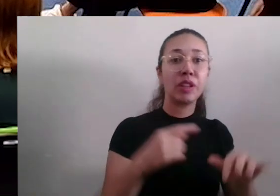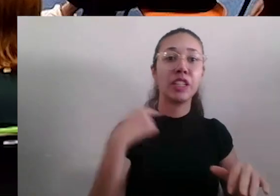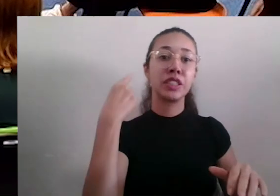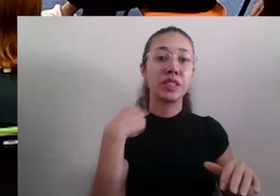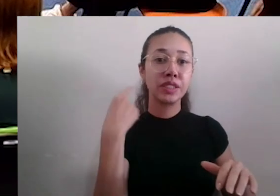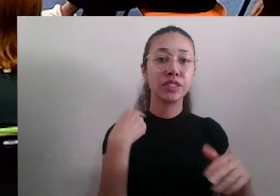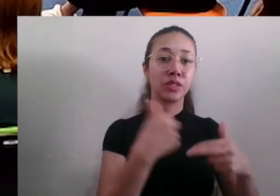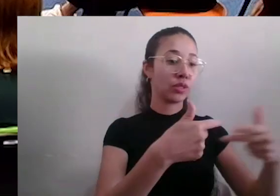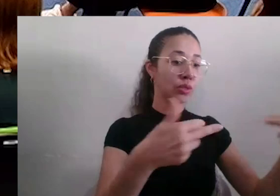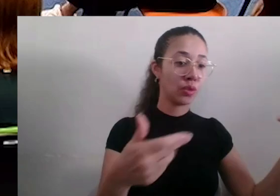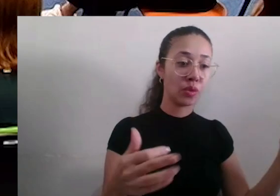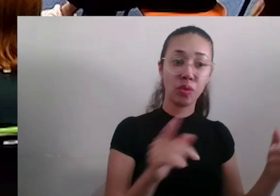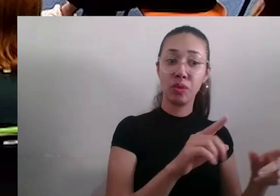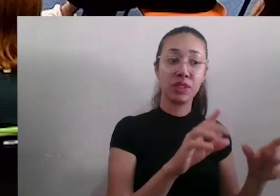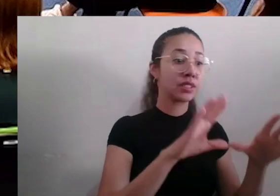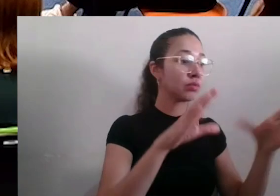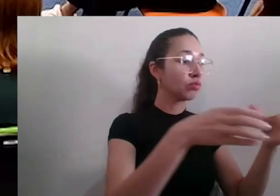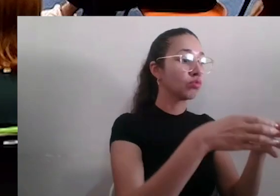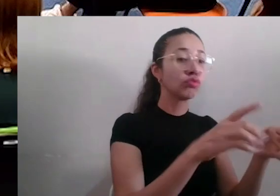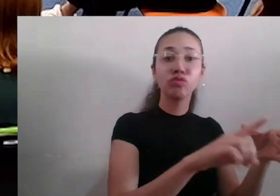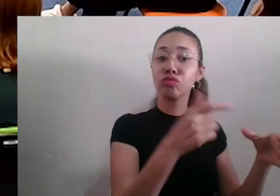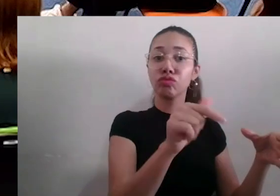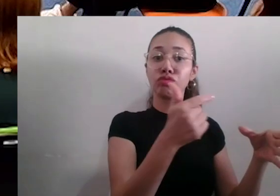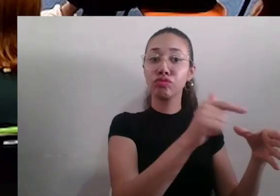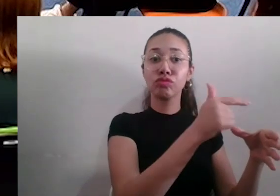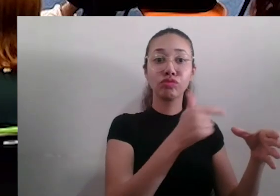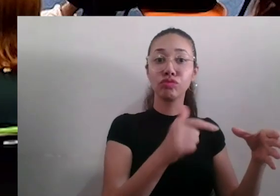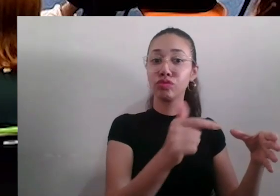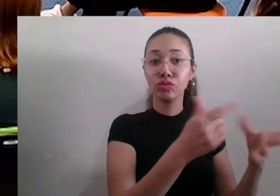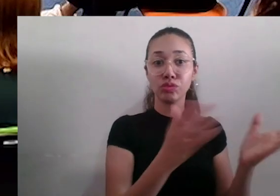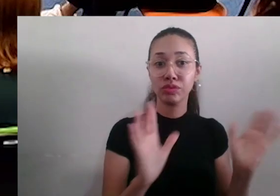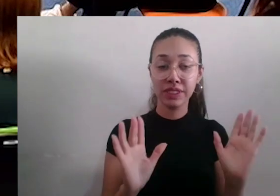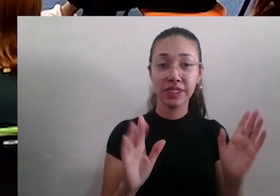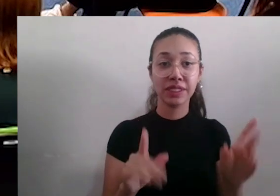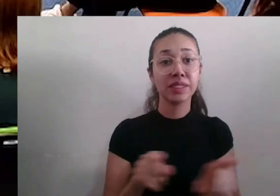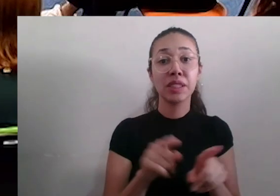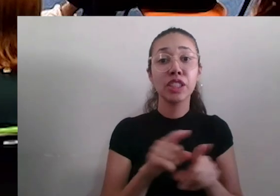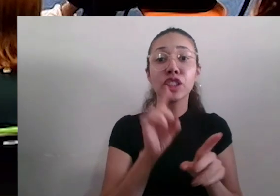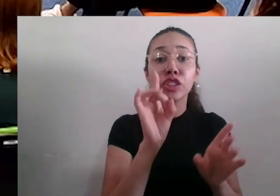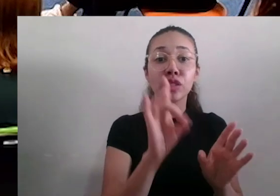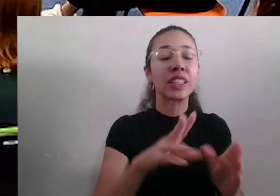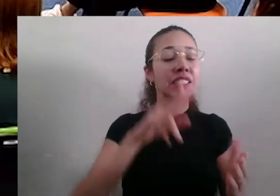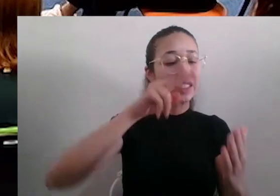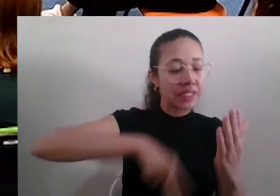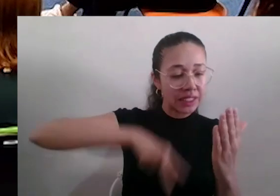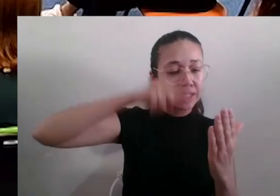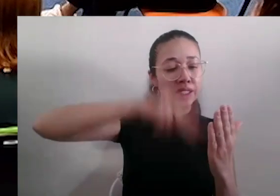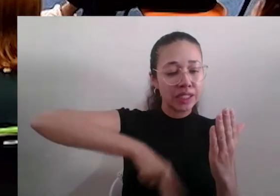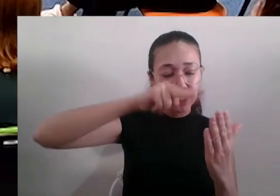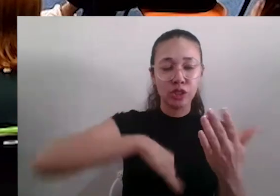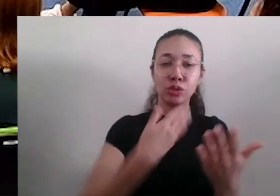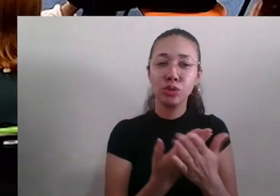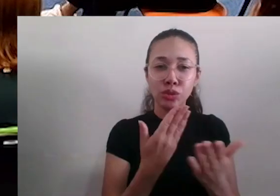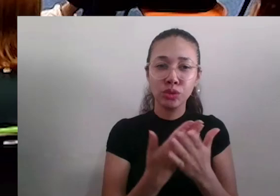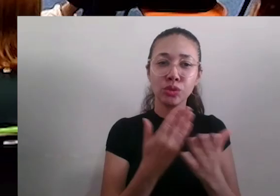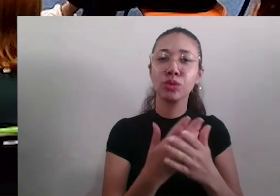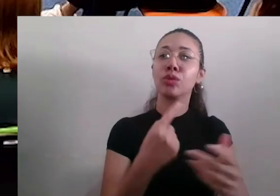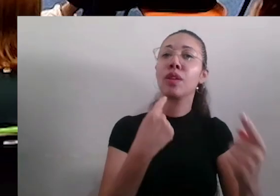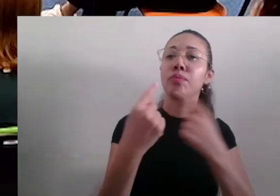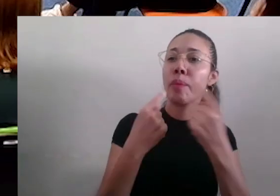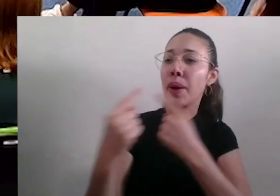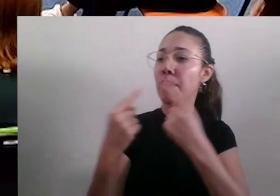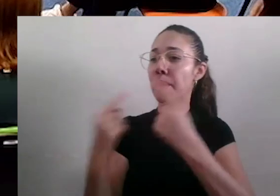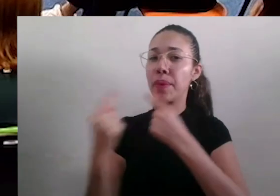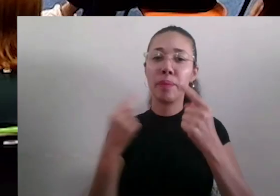relação com o judiciário na equip IP a gente obviamente a gente leu muito a gente estudou muito a gente falou com muita gente a gente